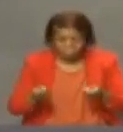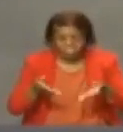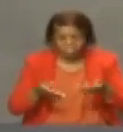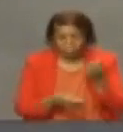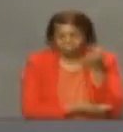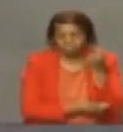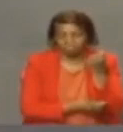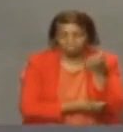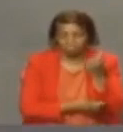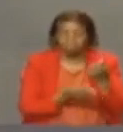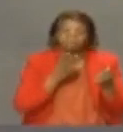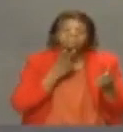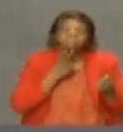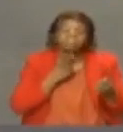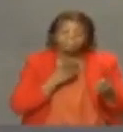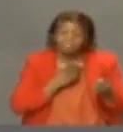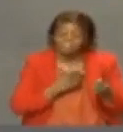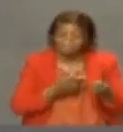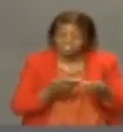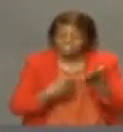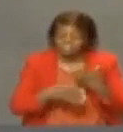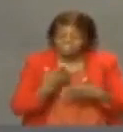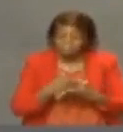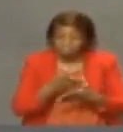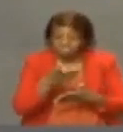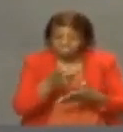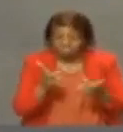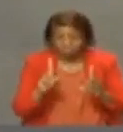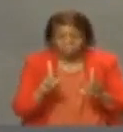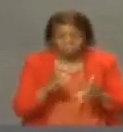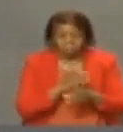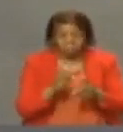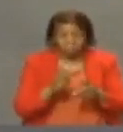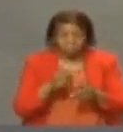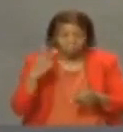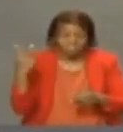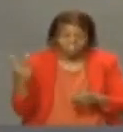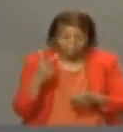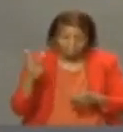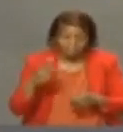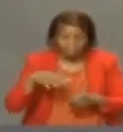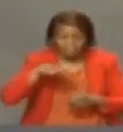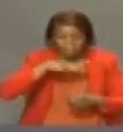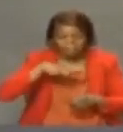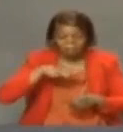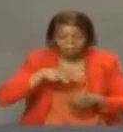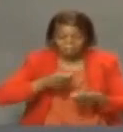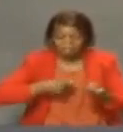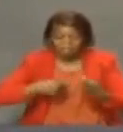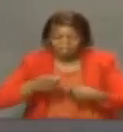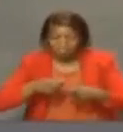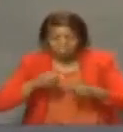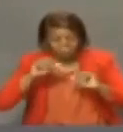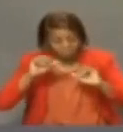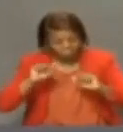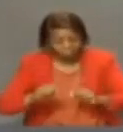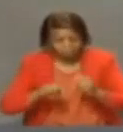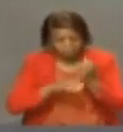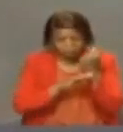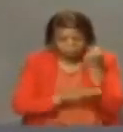na vida familiar social e profissional das pessoas e na economia do